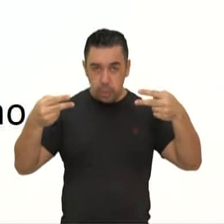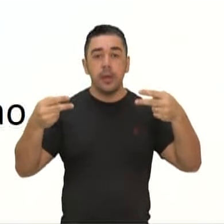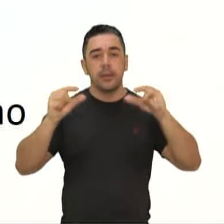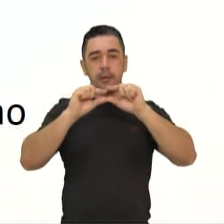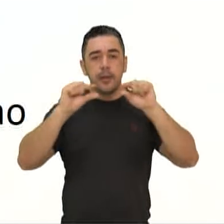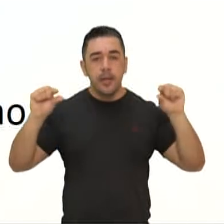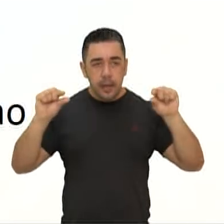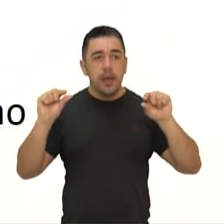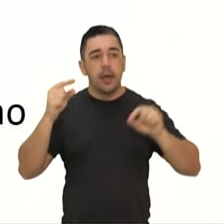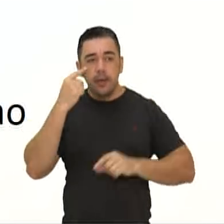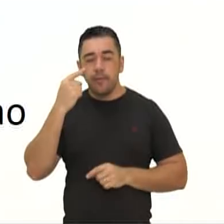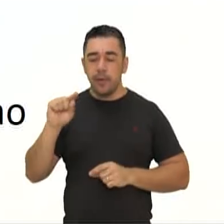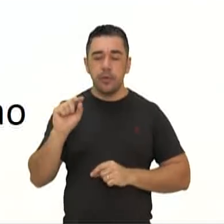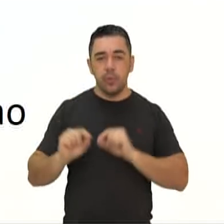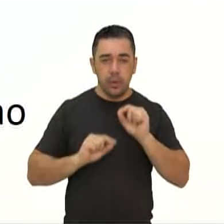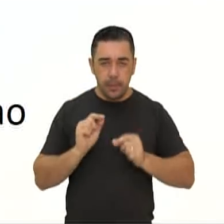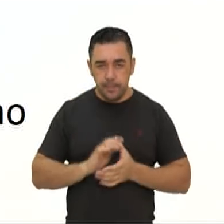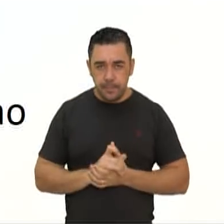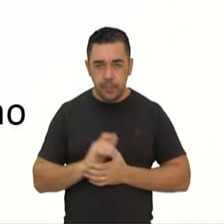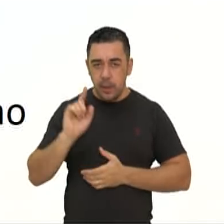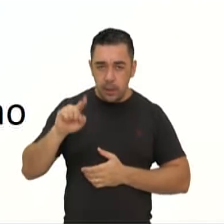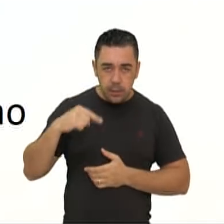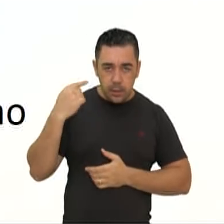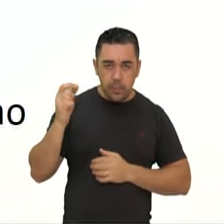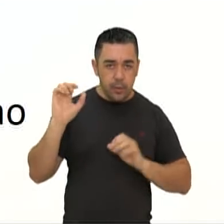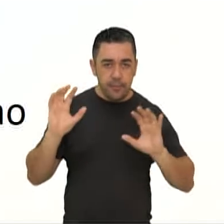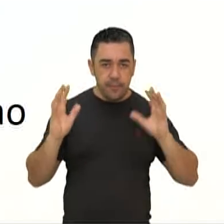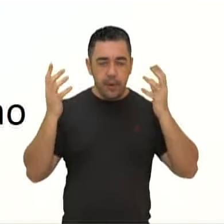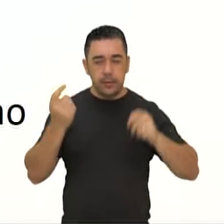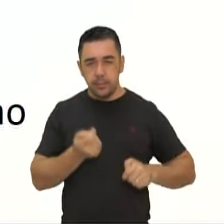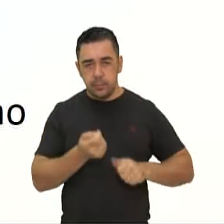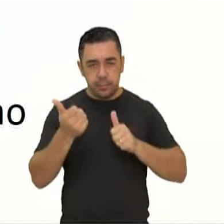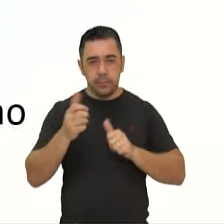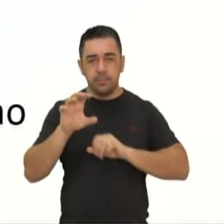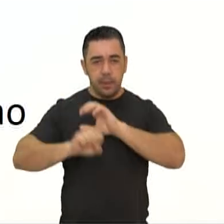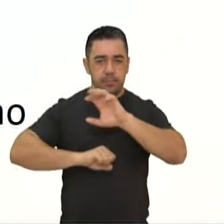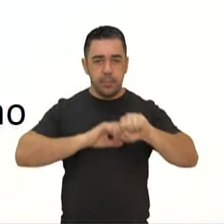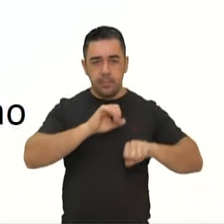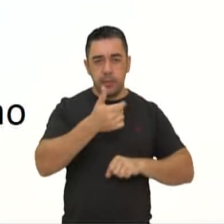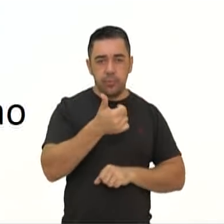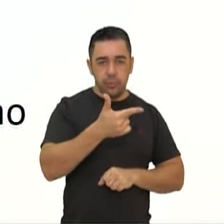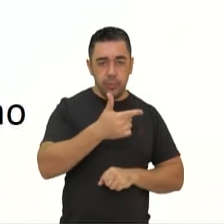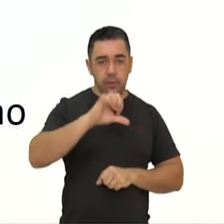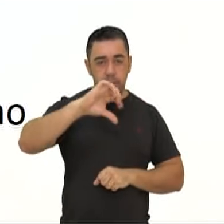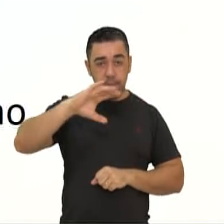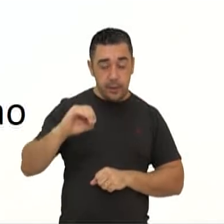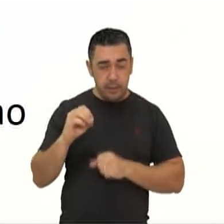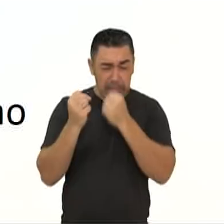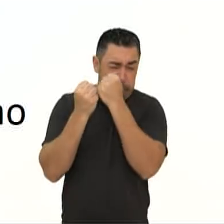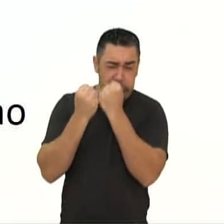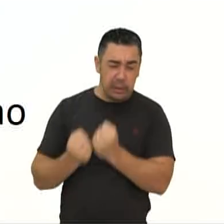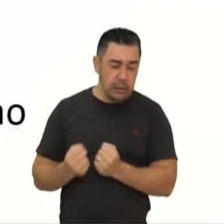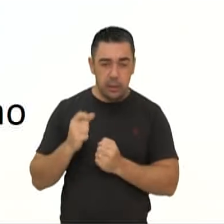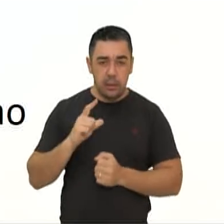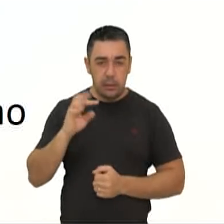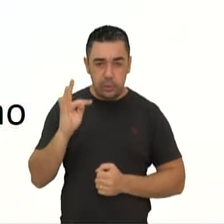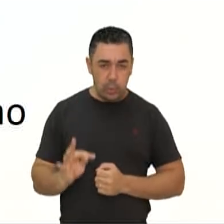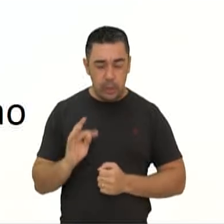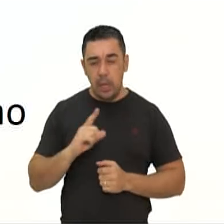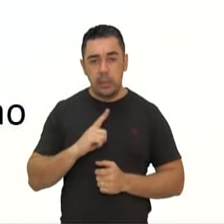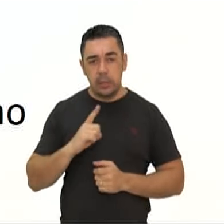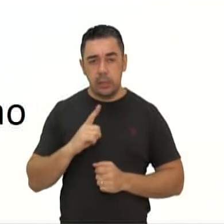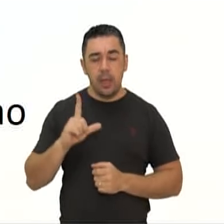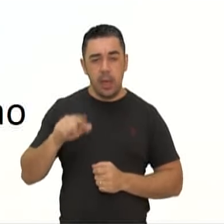da notícia. Após Réveillon, garis retiram 290 toneladas de lixo de Copacabana. Este é o nosso